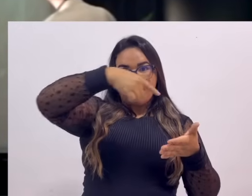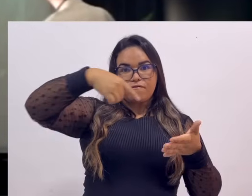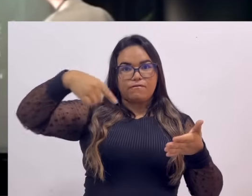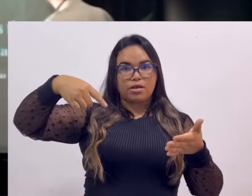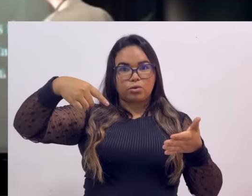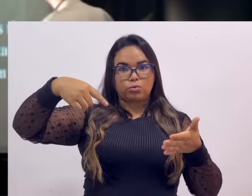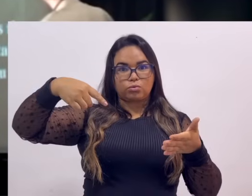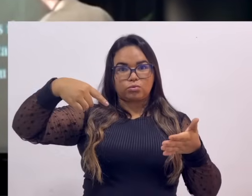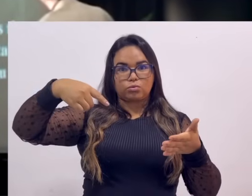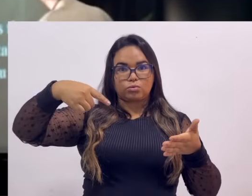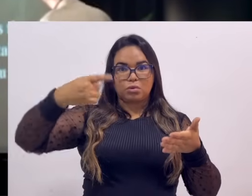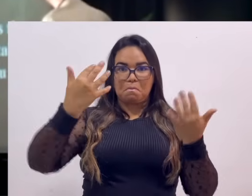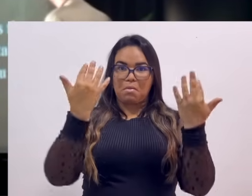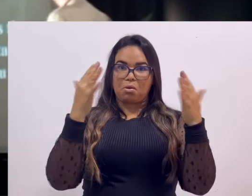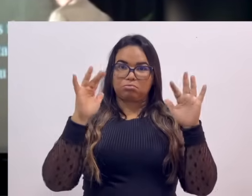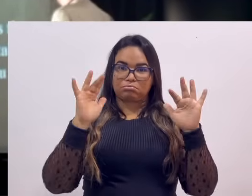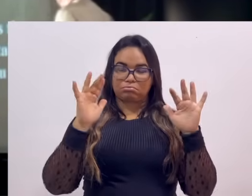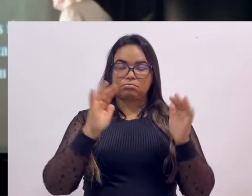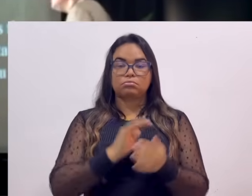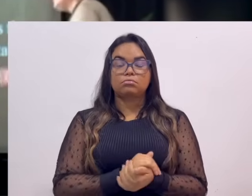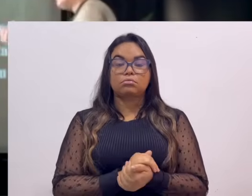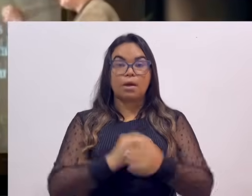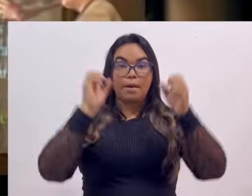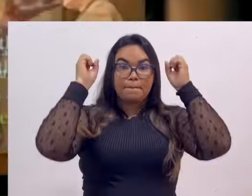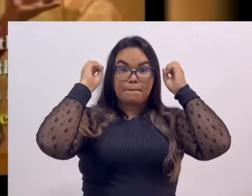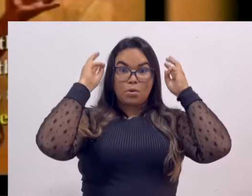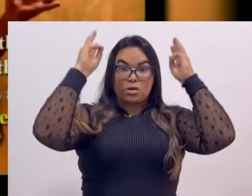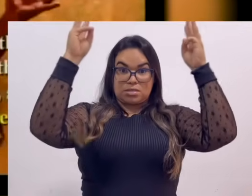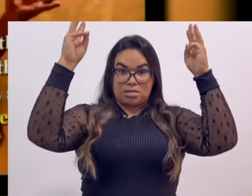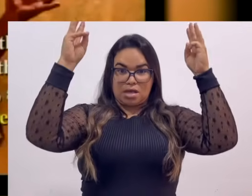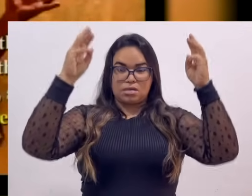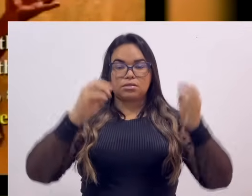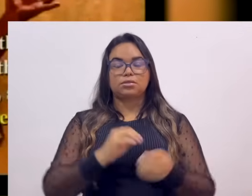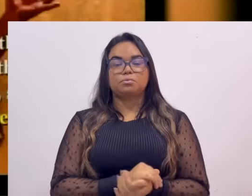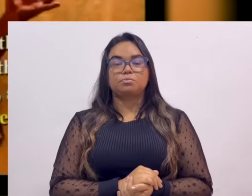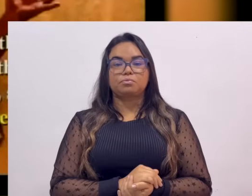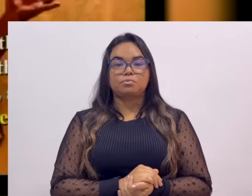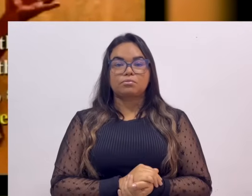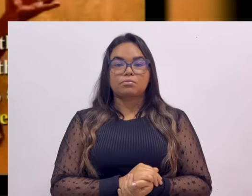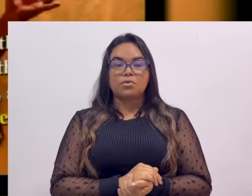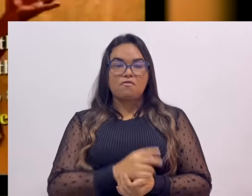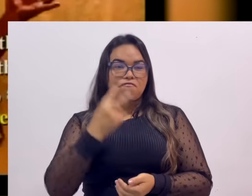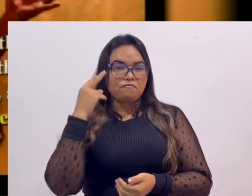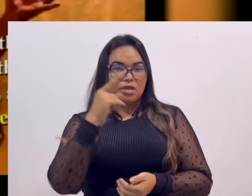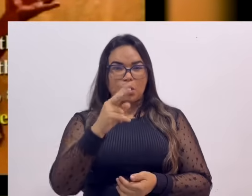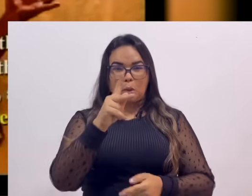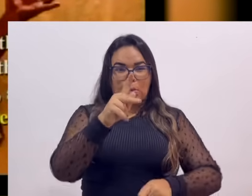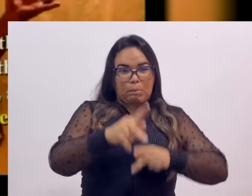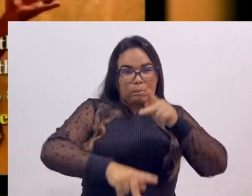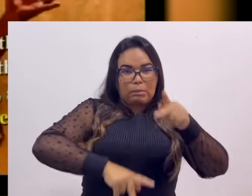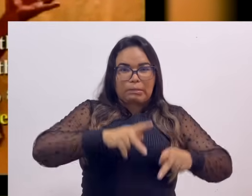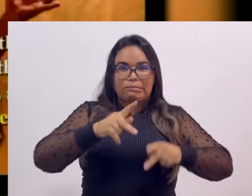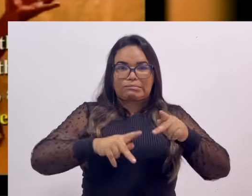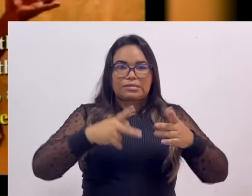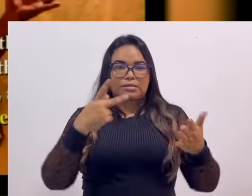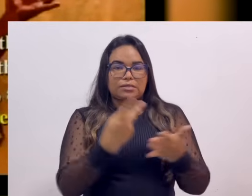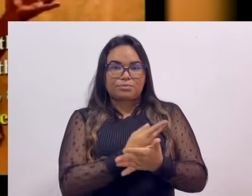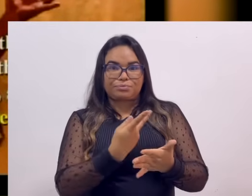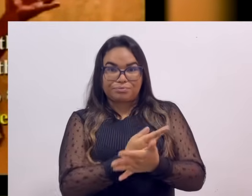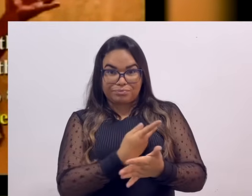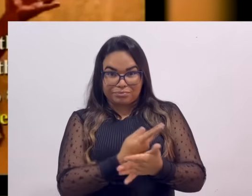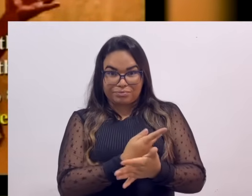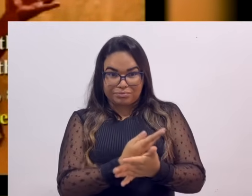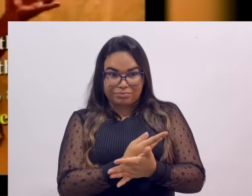próprio dedo. E quando Moisés quebrou essas tábuas, porque o povo de Deus havia apostatado,